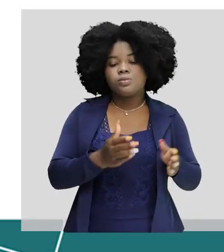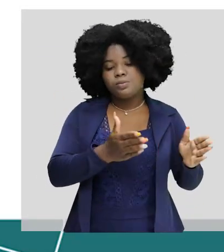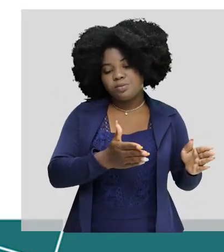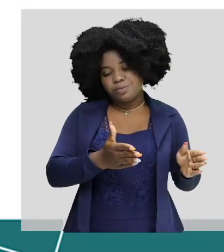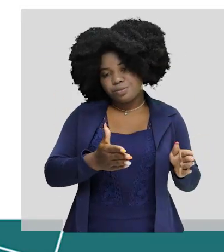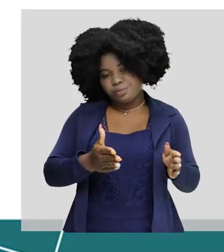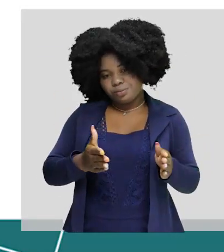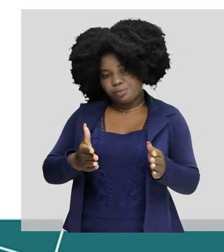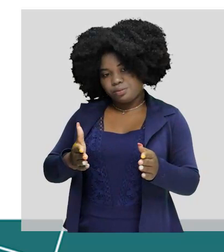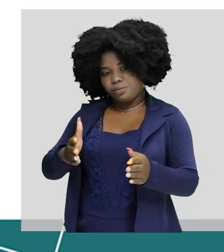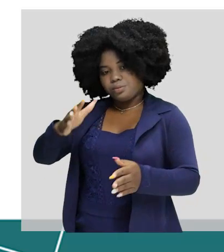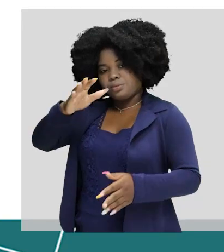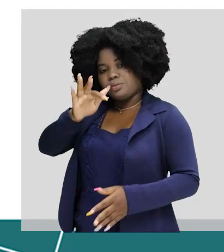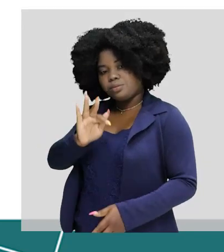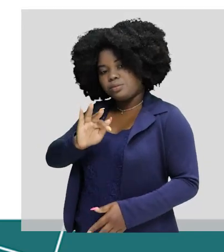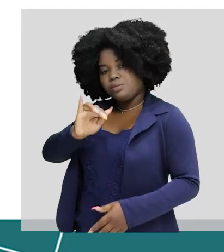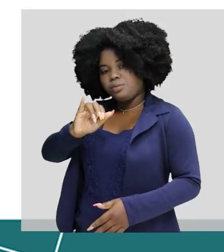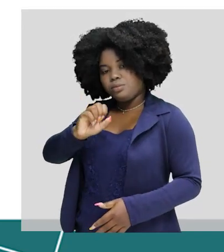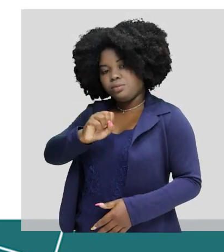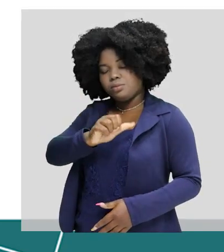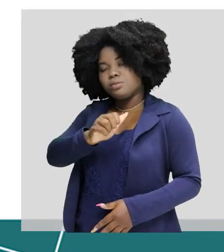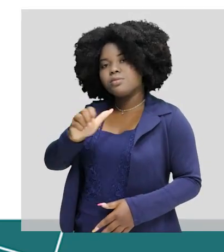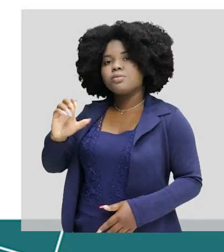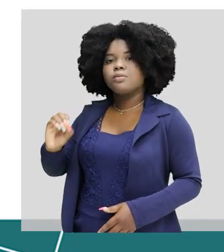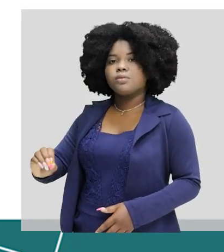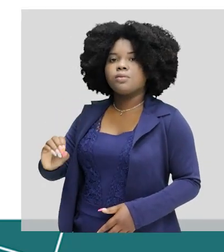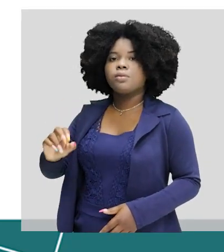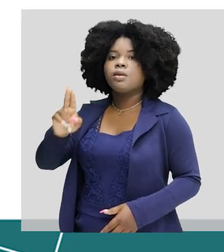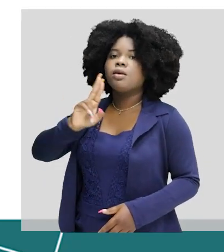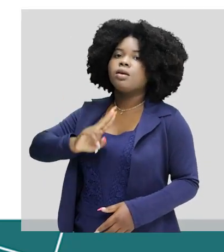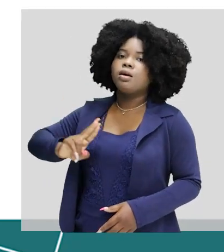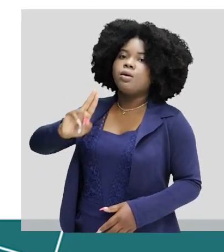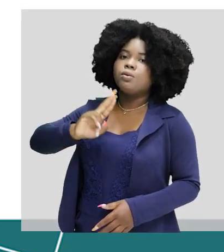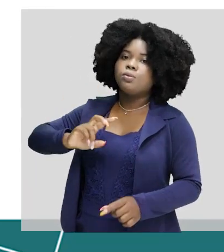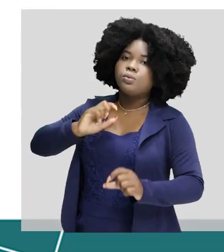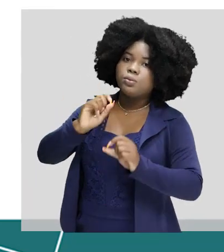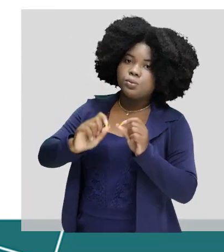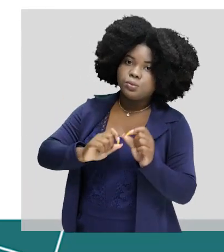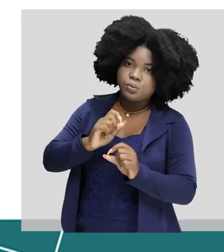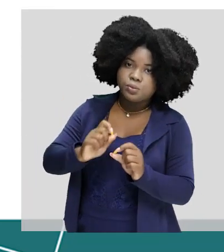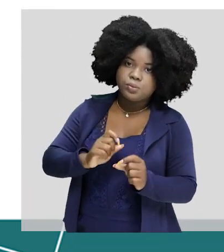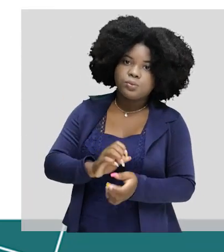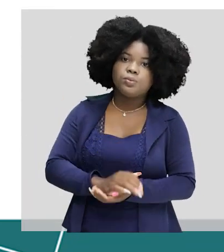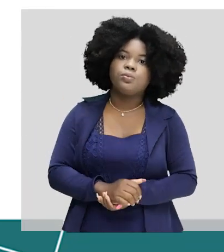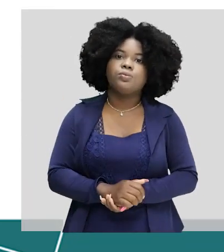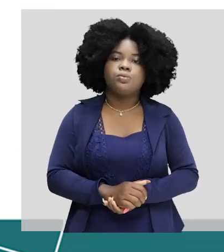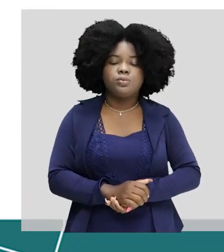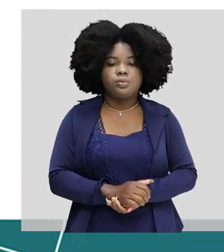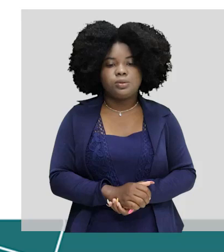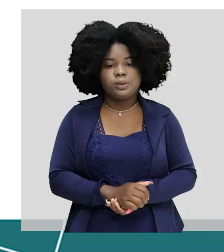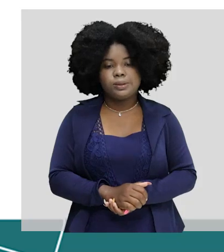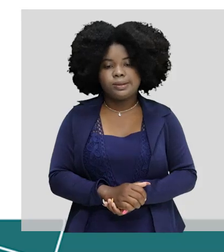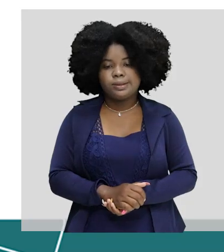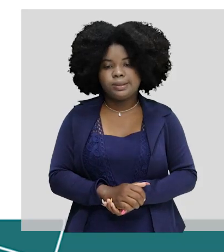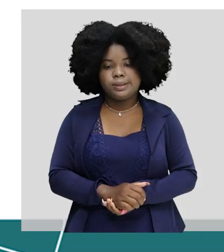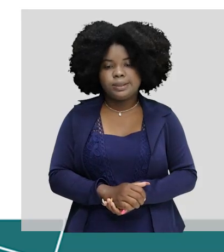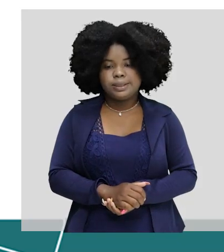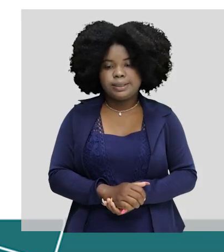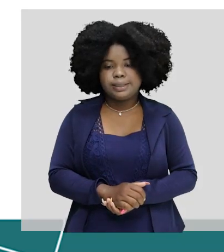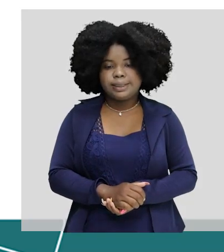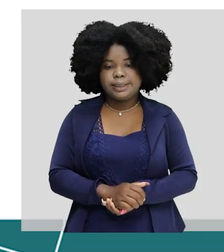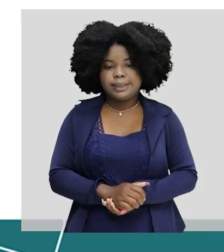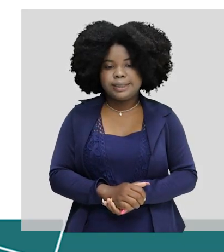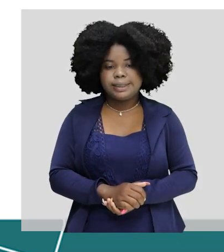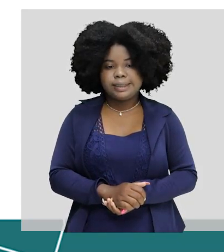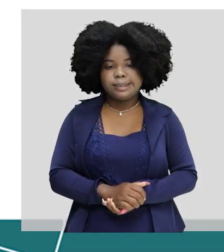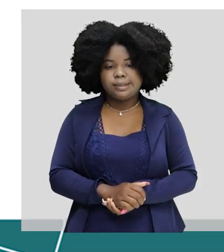da fissão nuclear e a utilização para fins pacíficos dessa fissão,